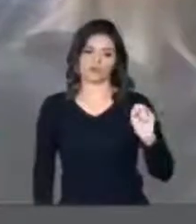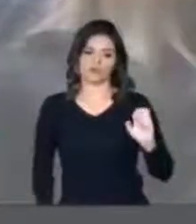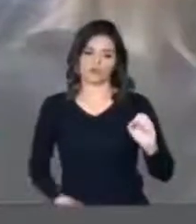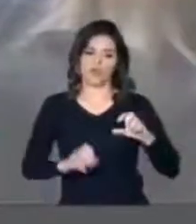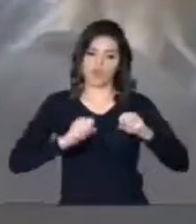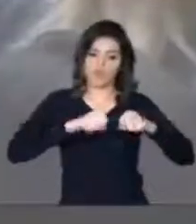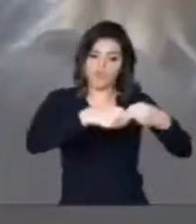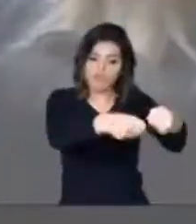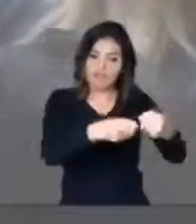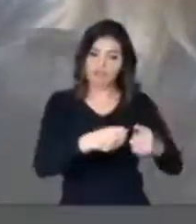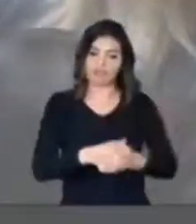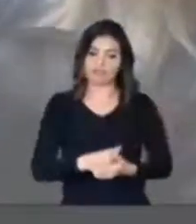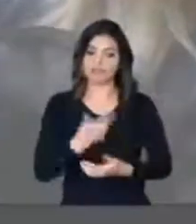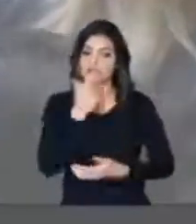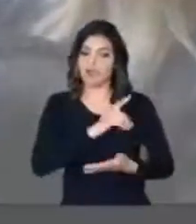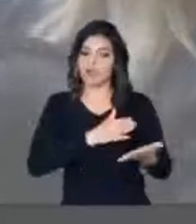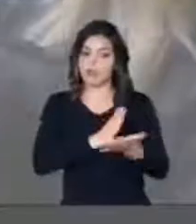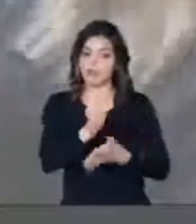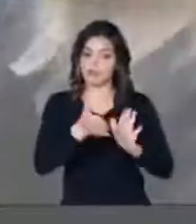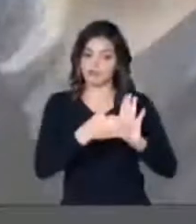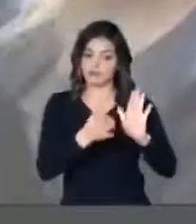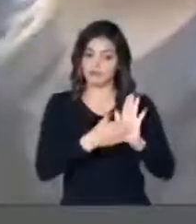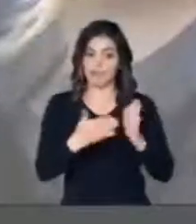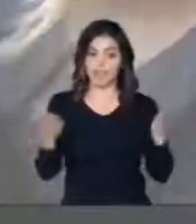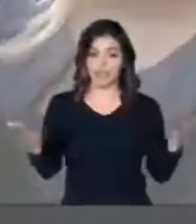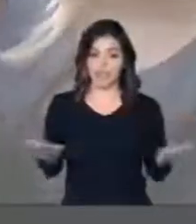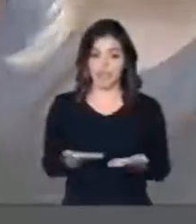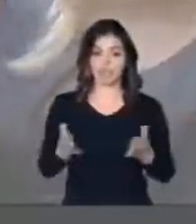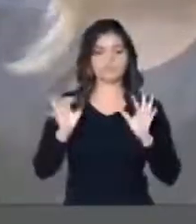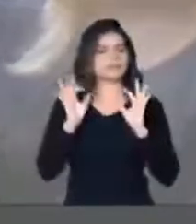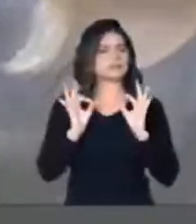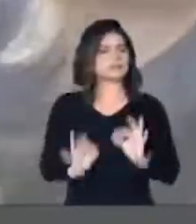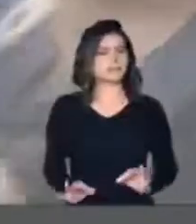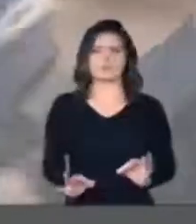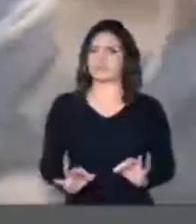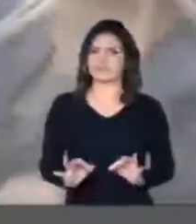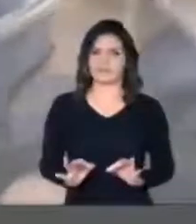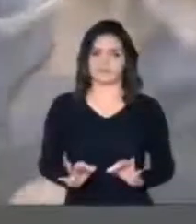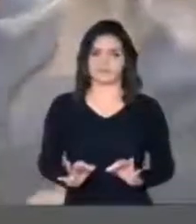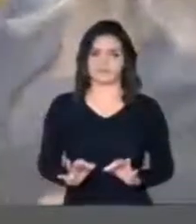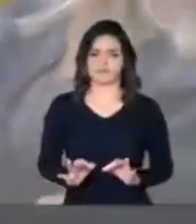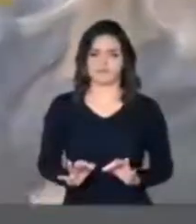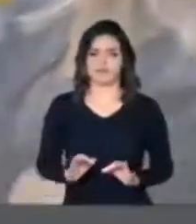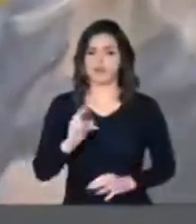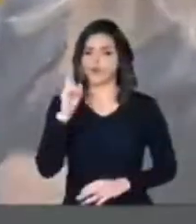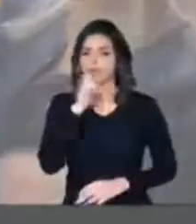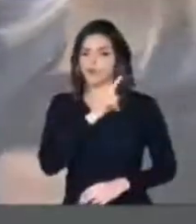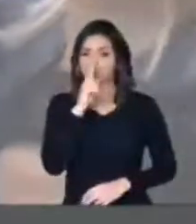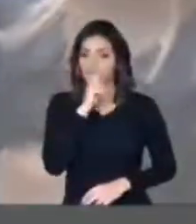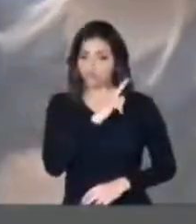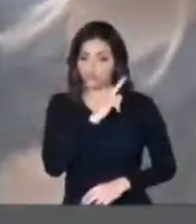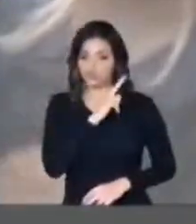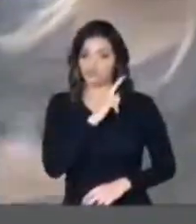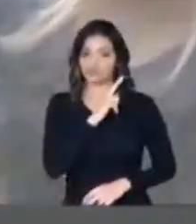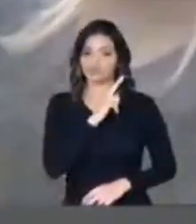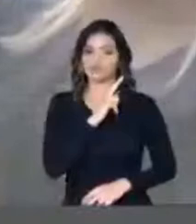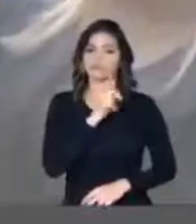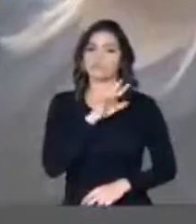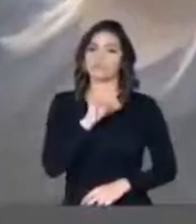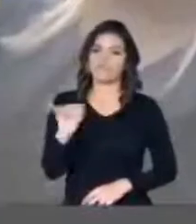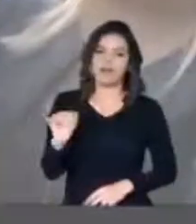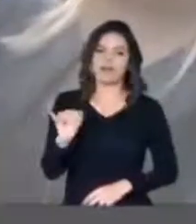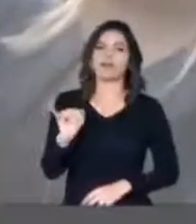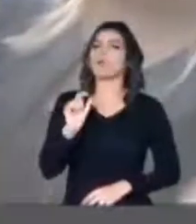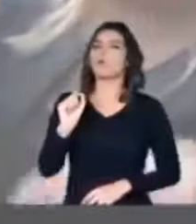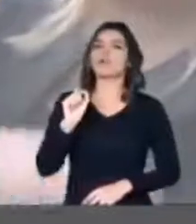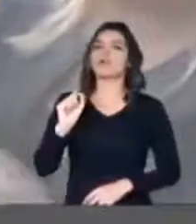nessa Câmara dos Deputados para aprovar essa pauta, e nesse momento temos certeza absoluta, né, que essa urgência vai ser reconhecida no Brasil como